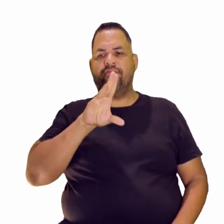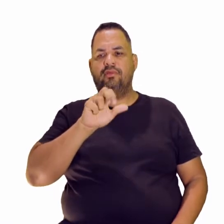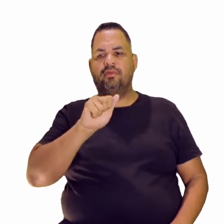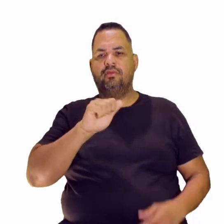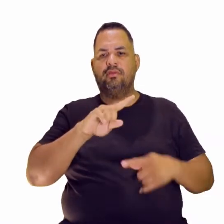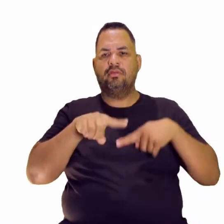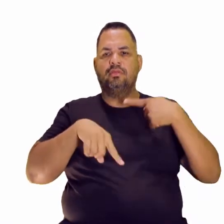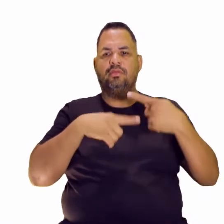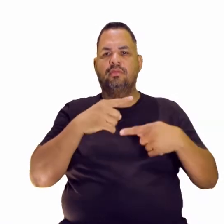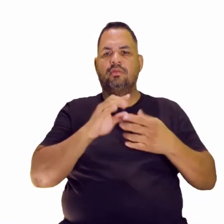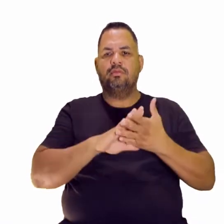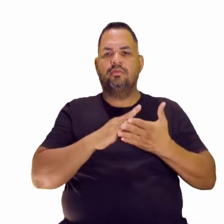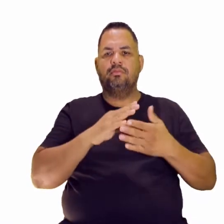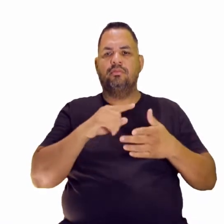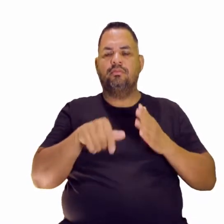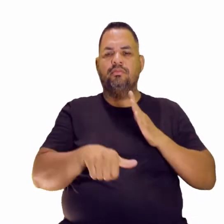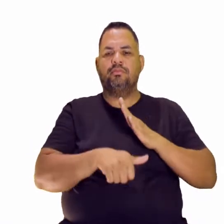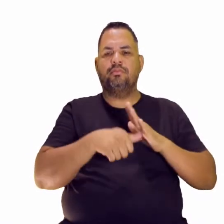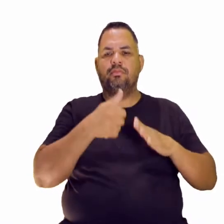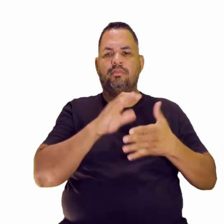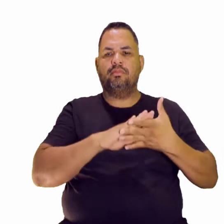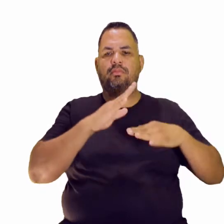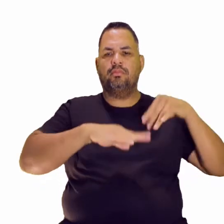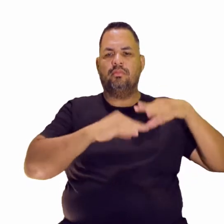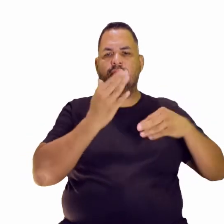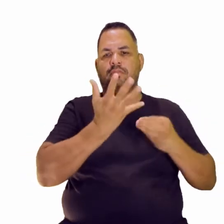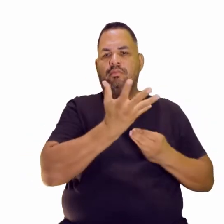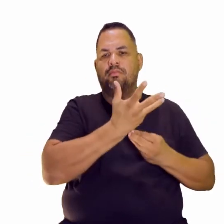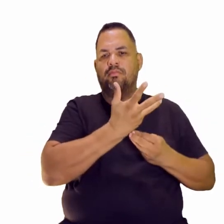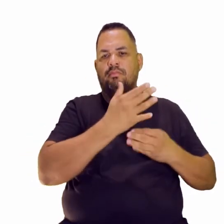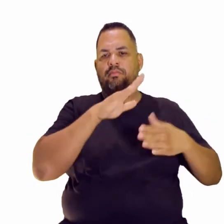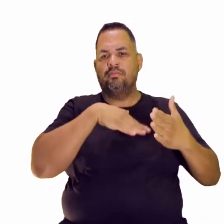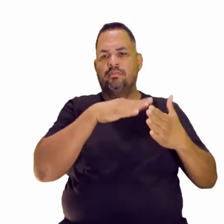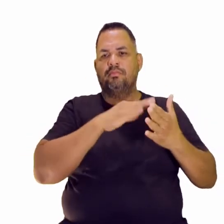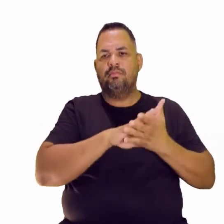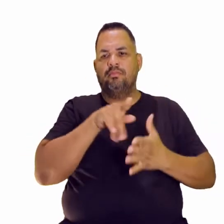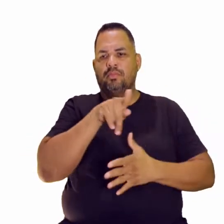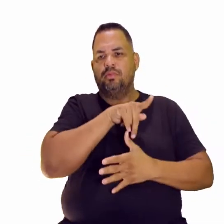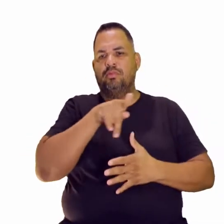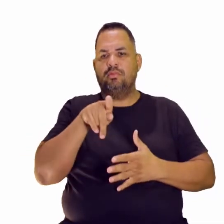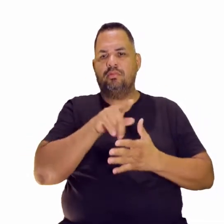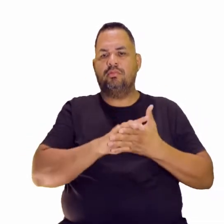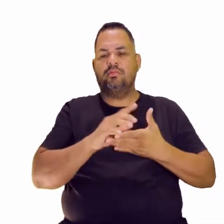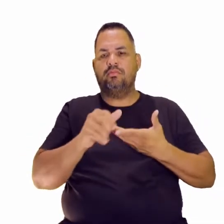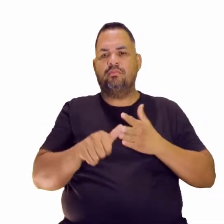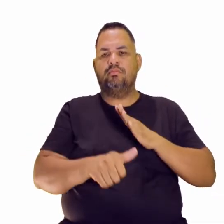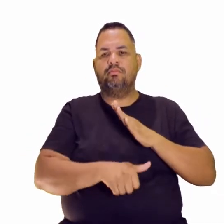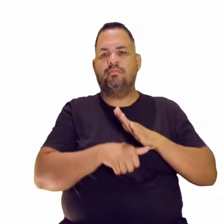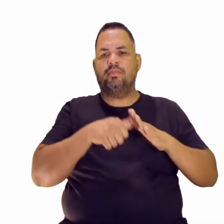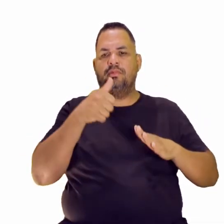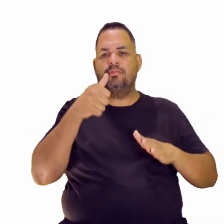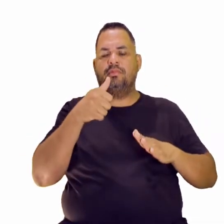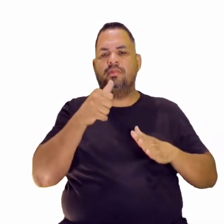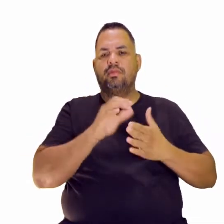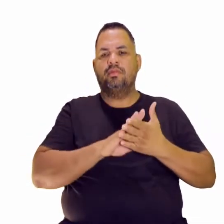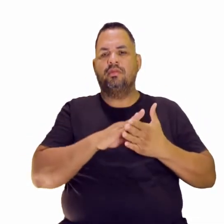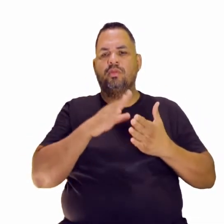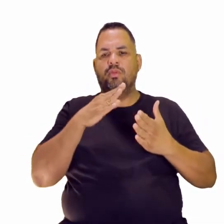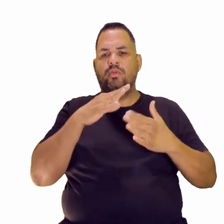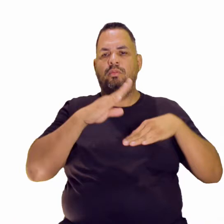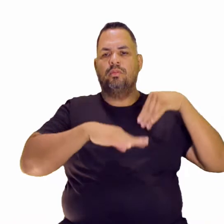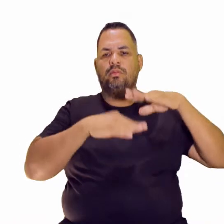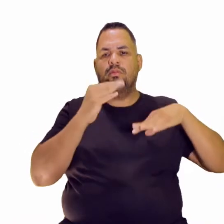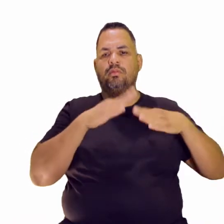depois professor, né? O primeiro pintor negro formado